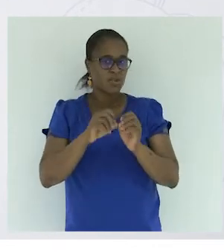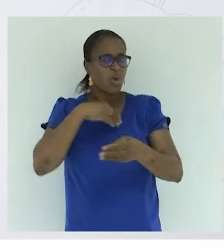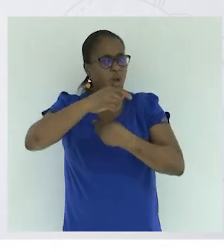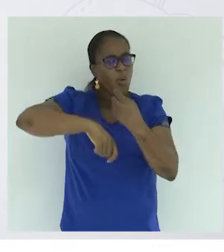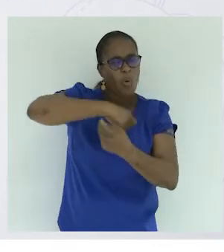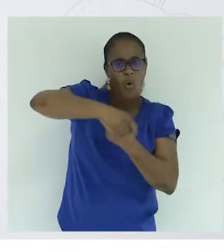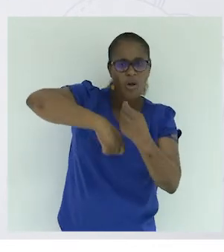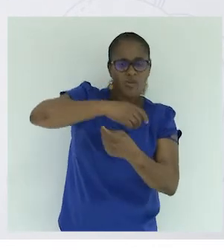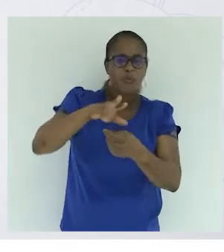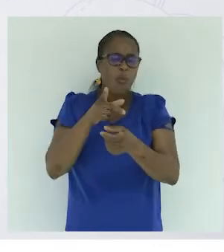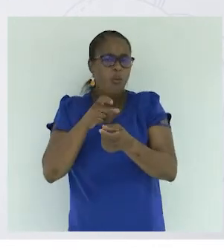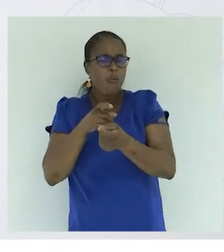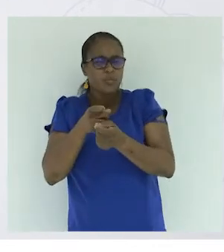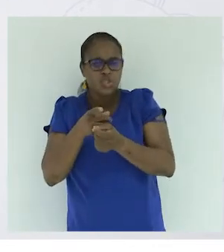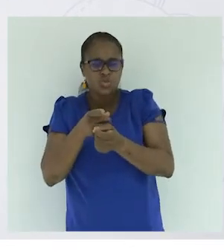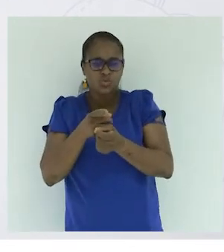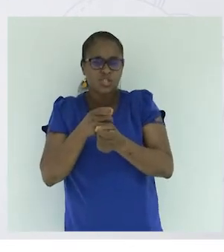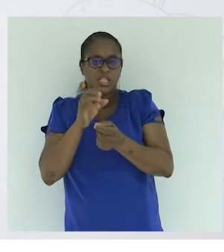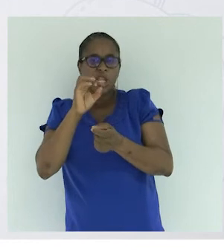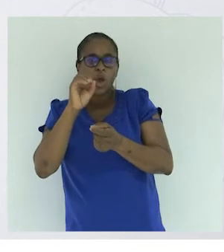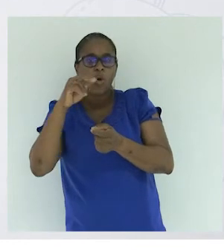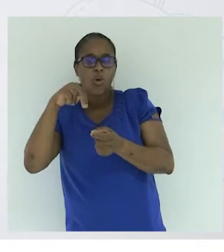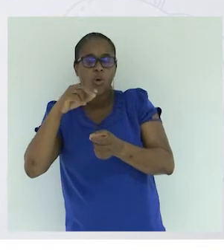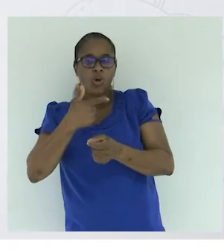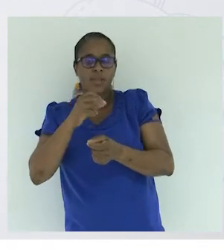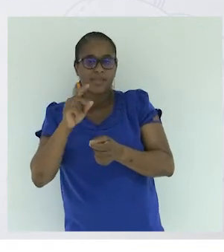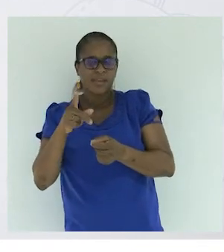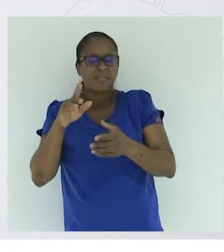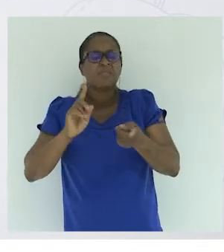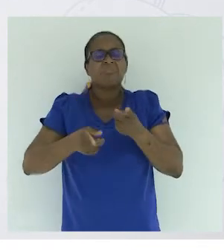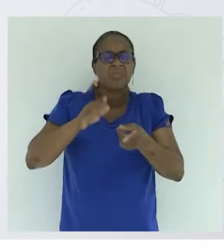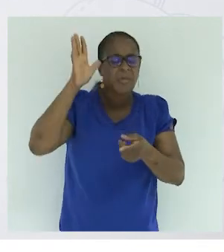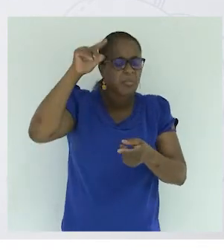como um bicho de conta. Que animal é este?